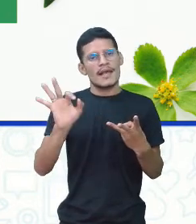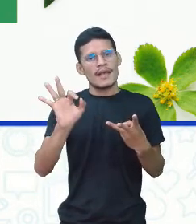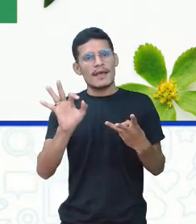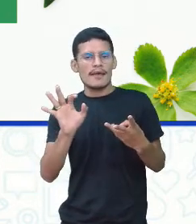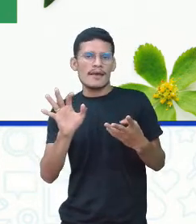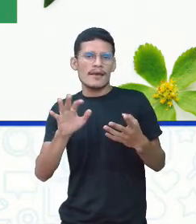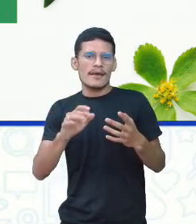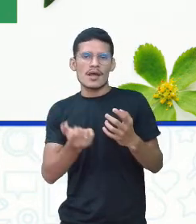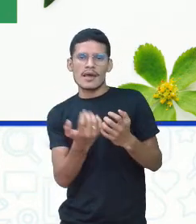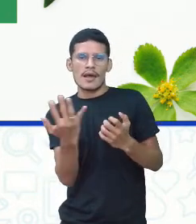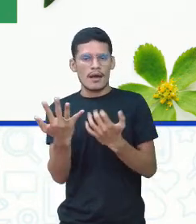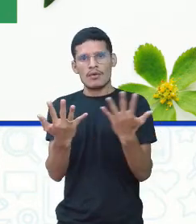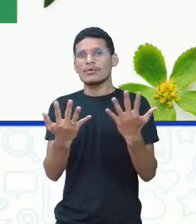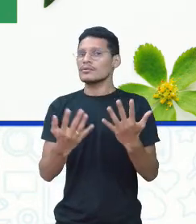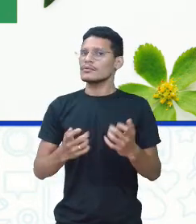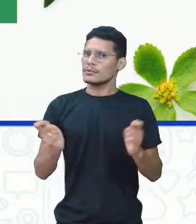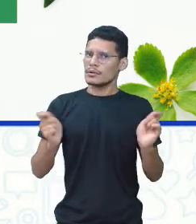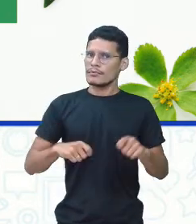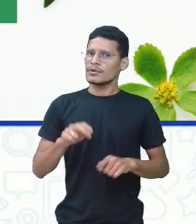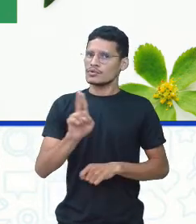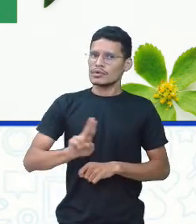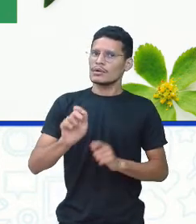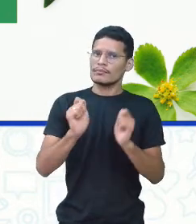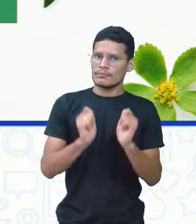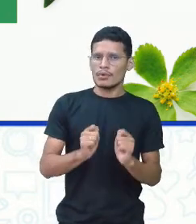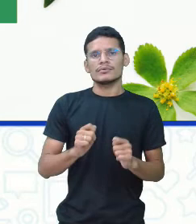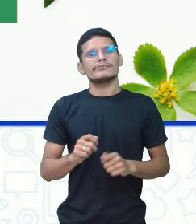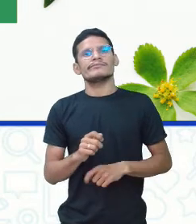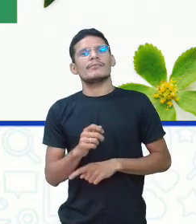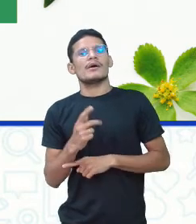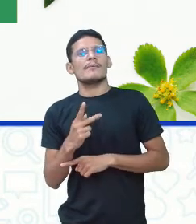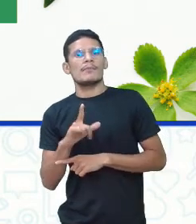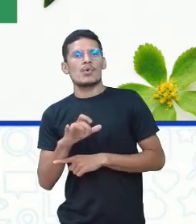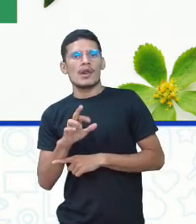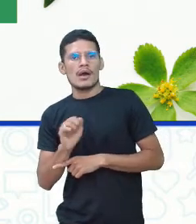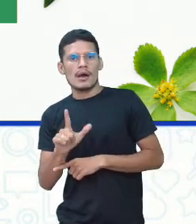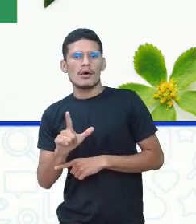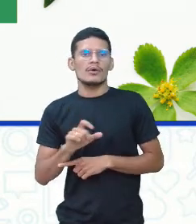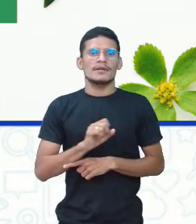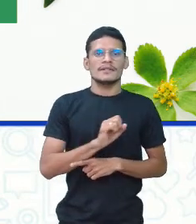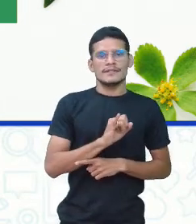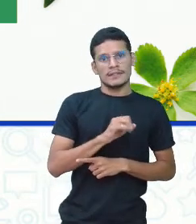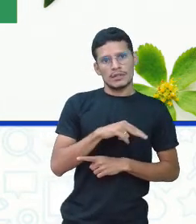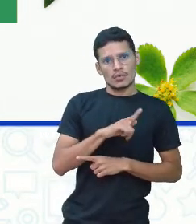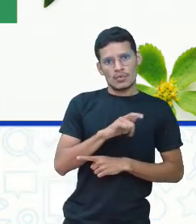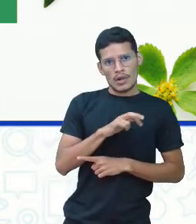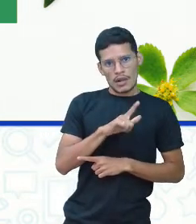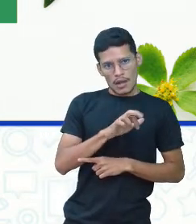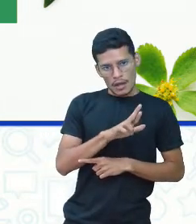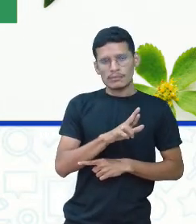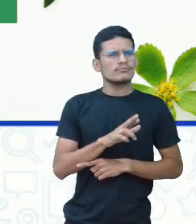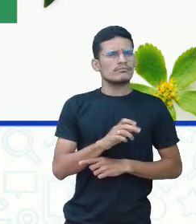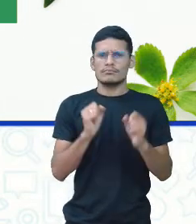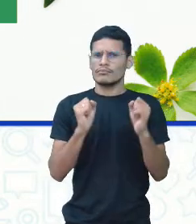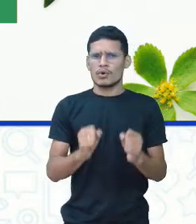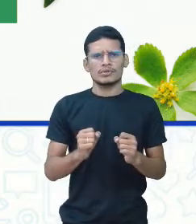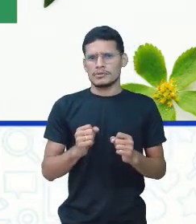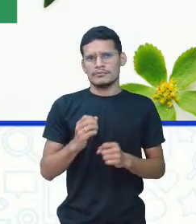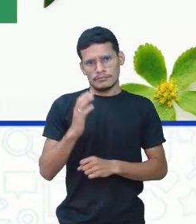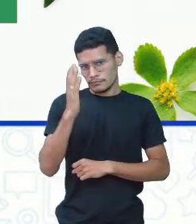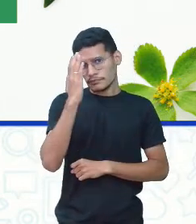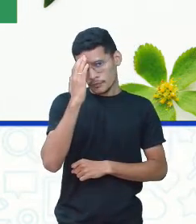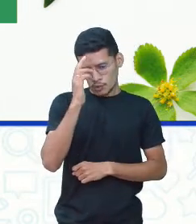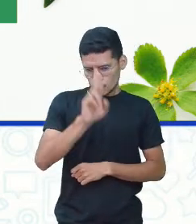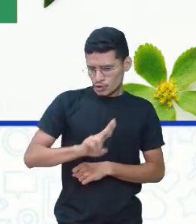usar tanto uma oração no singular, ou no plural, no feminino, no masculino, não importa, porque a conjunção ela permanece invariável,